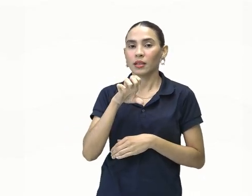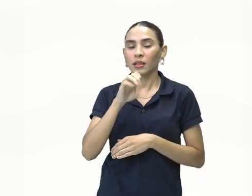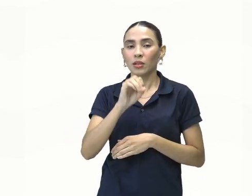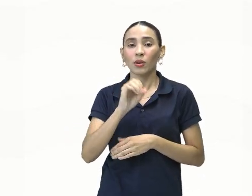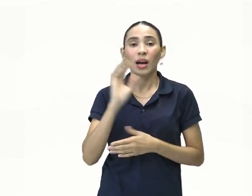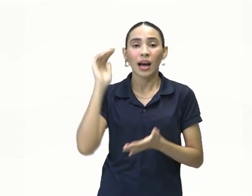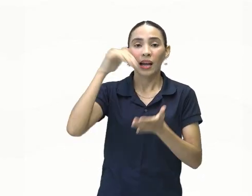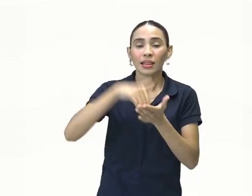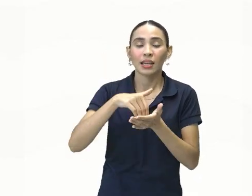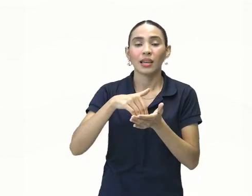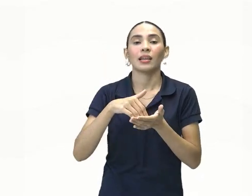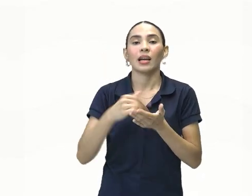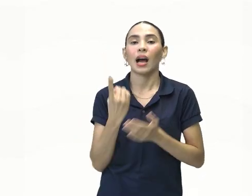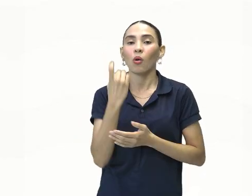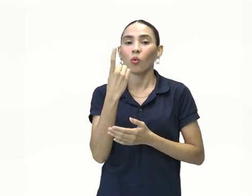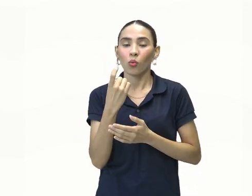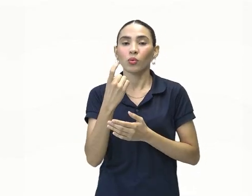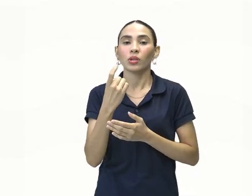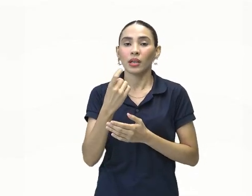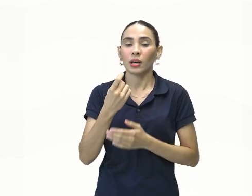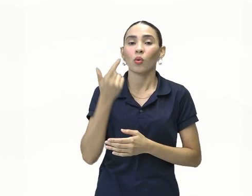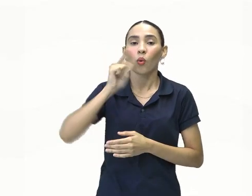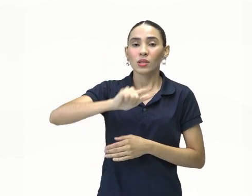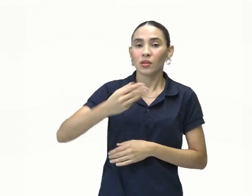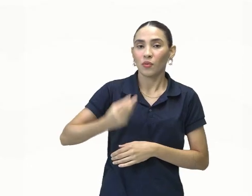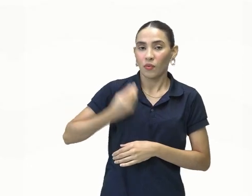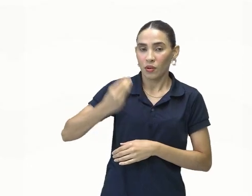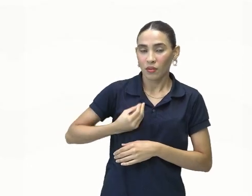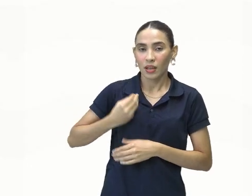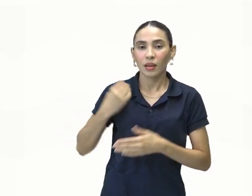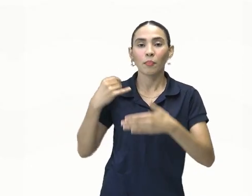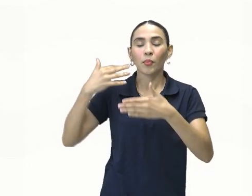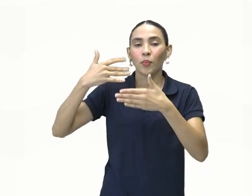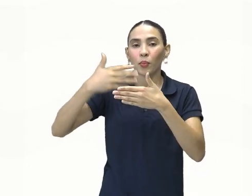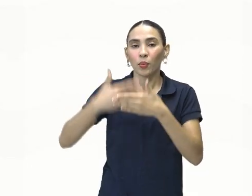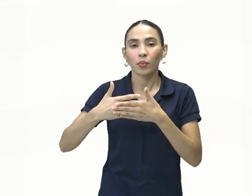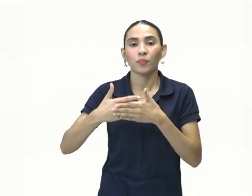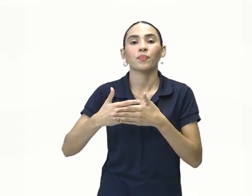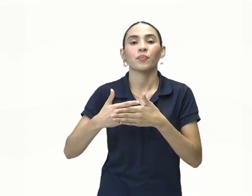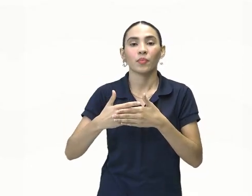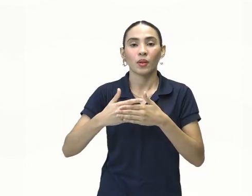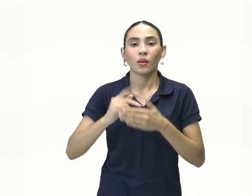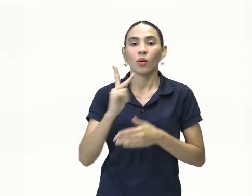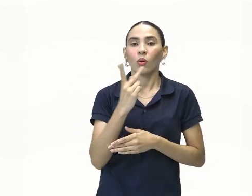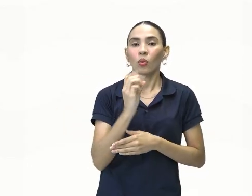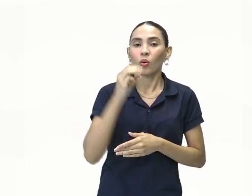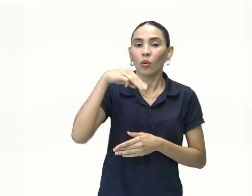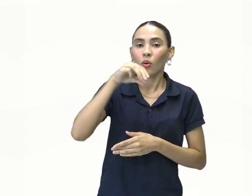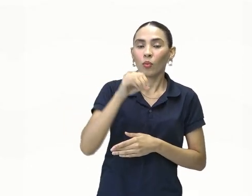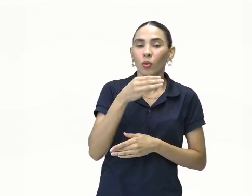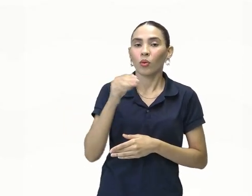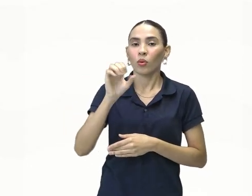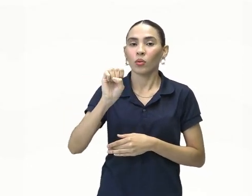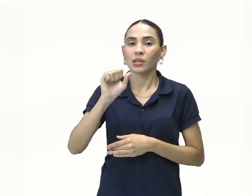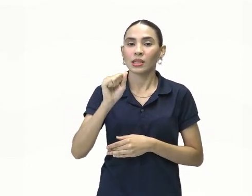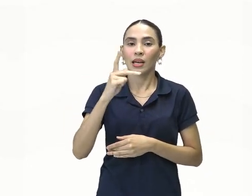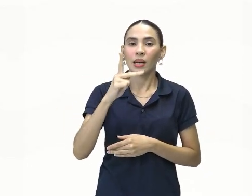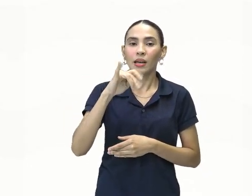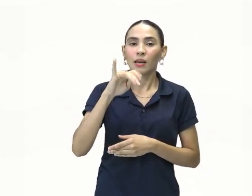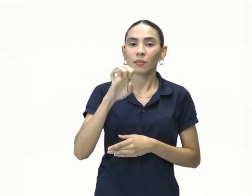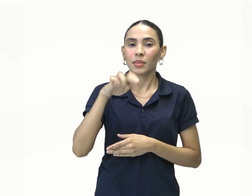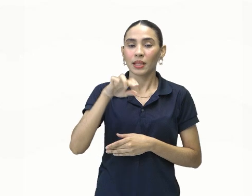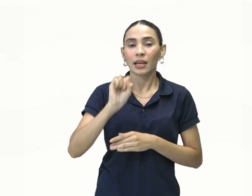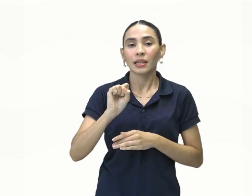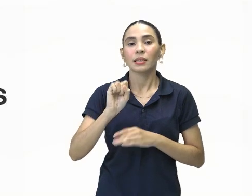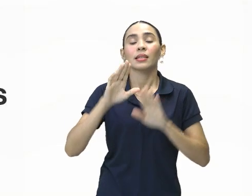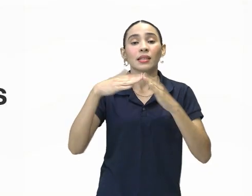única espécie que resistiu, né, ao longo desse tempo, que é a espécie Homo sapiens. Bom, de acordo com a